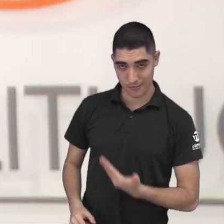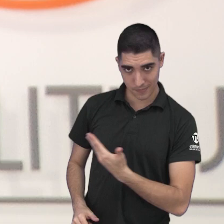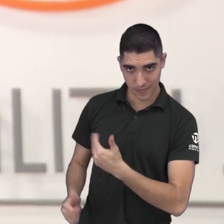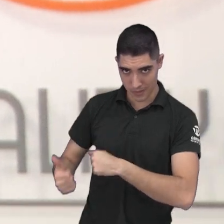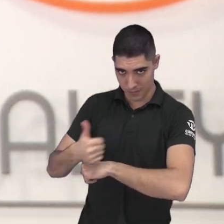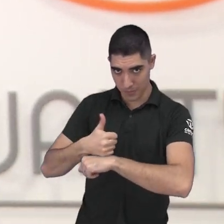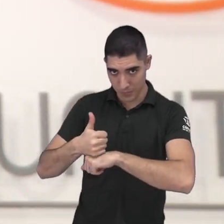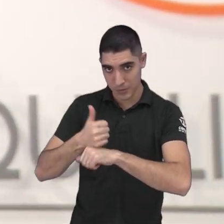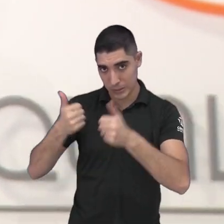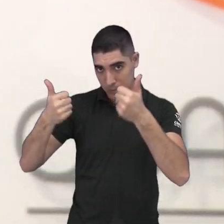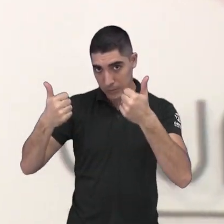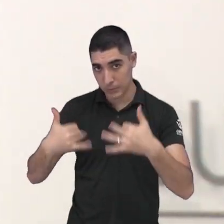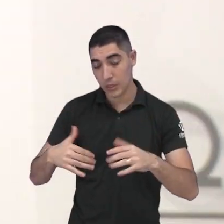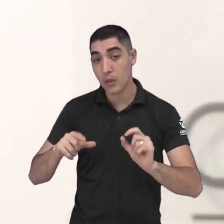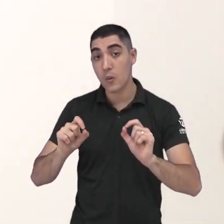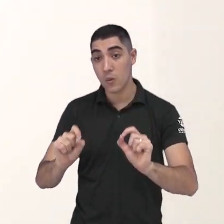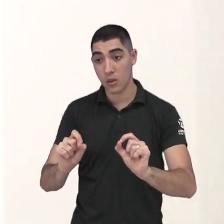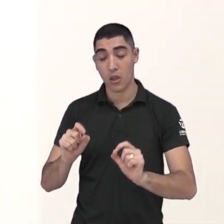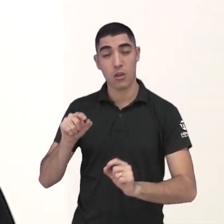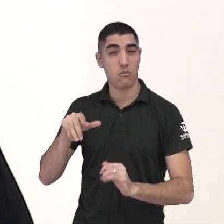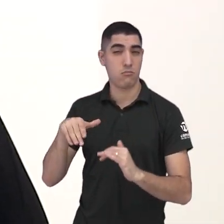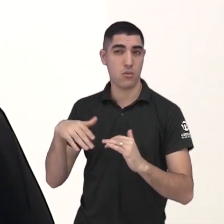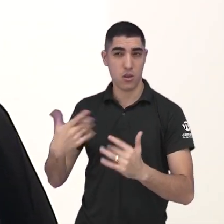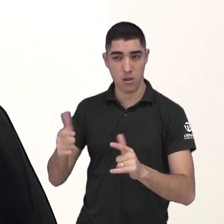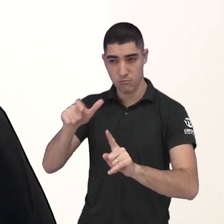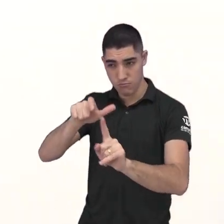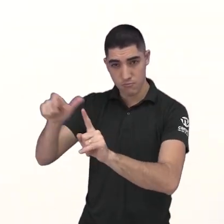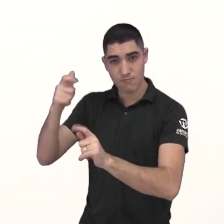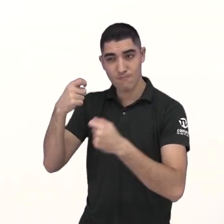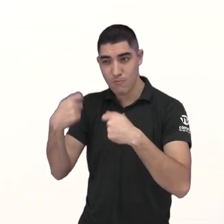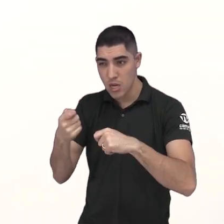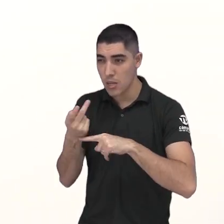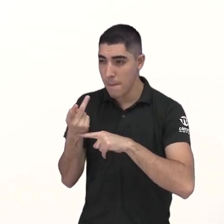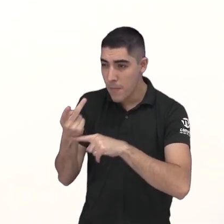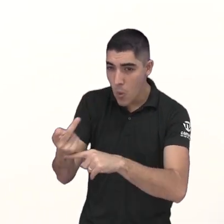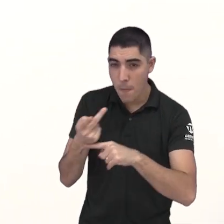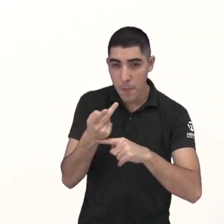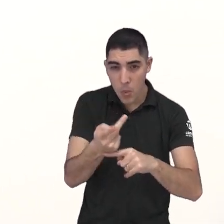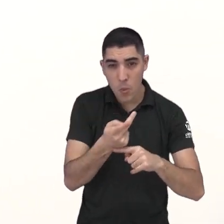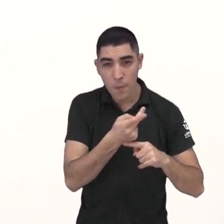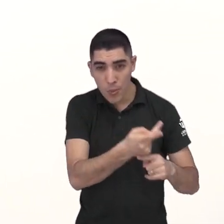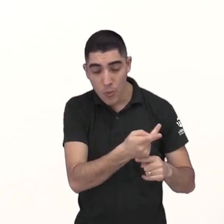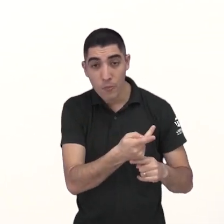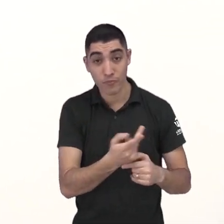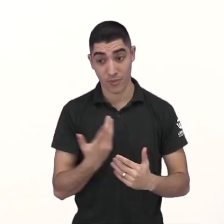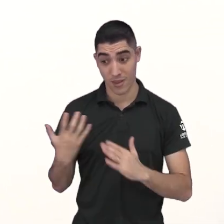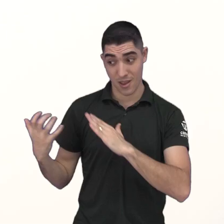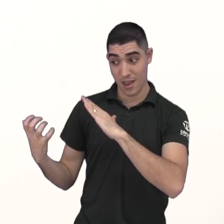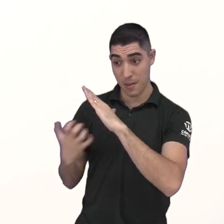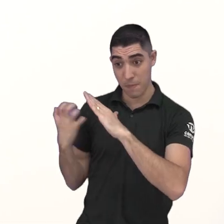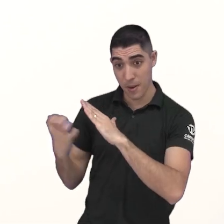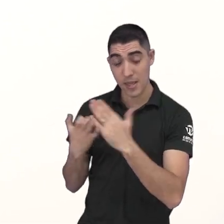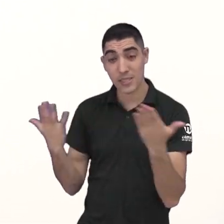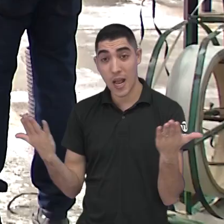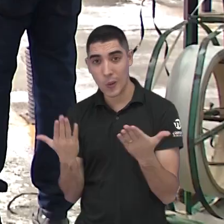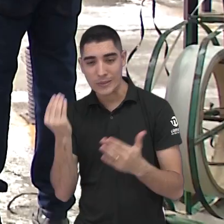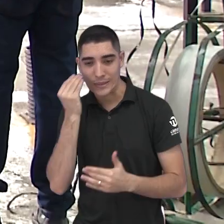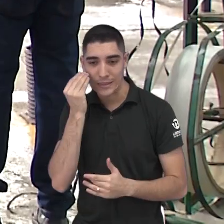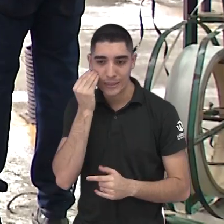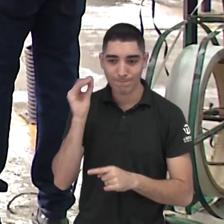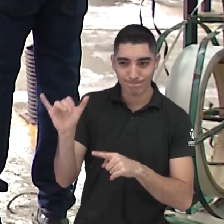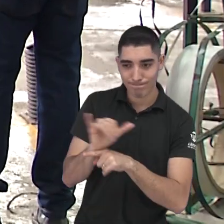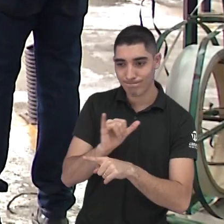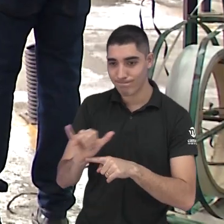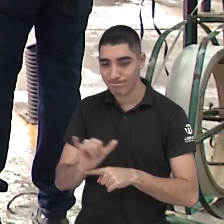evitar. Ainda segundo a especialista em recursos humanos, na medida em que a necessidade da mão de obra desse público aumenta,